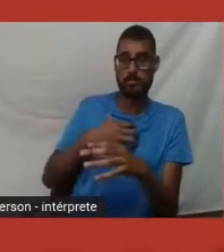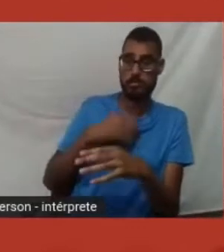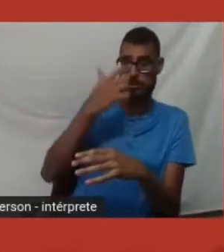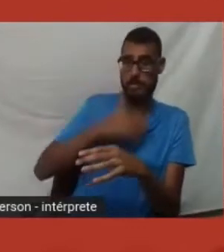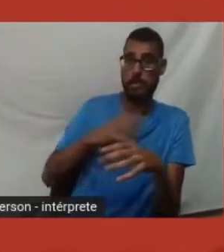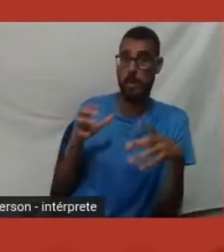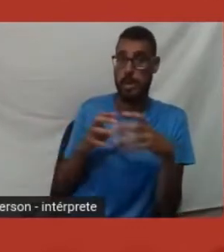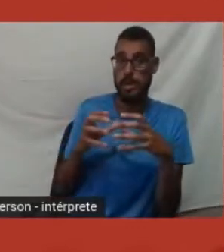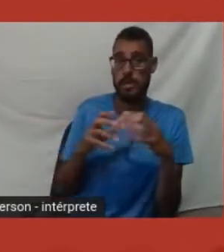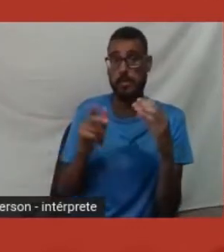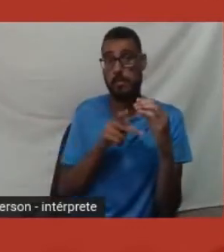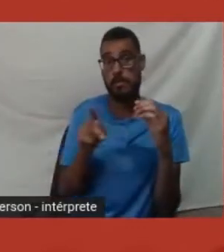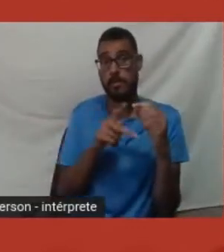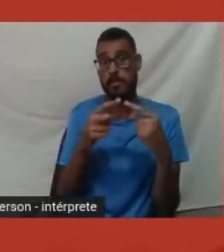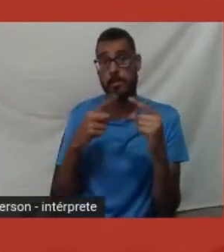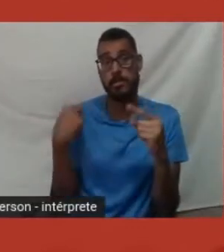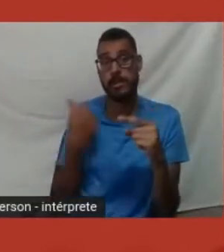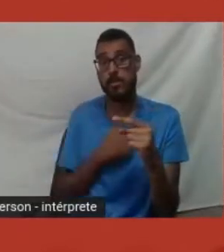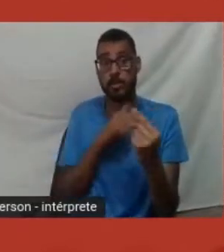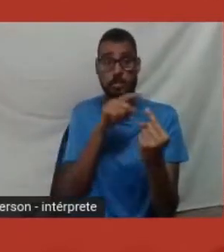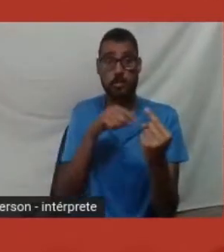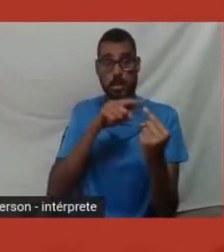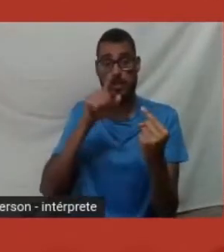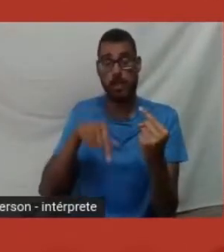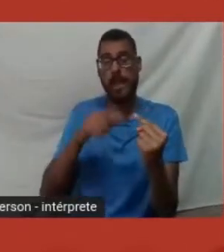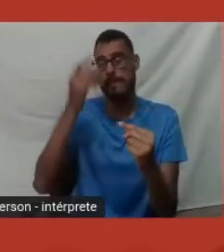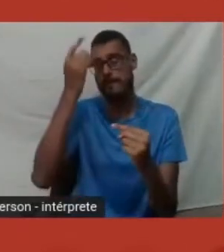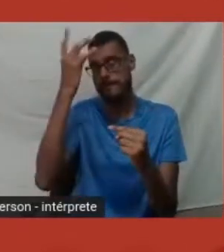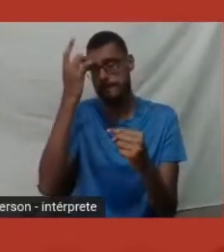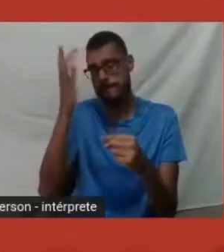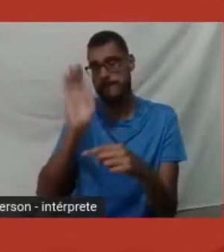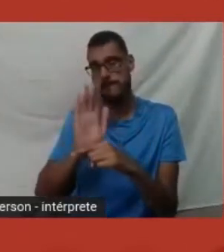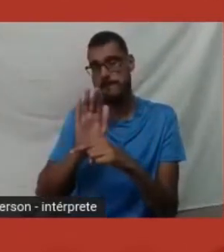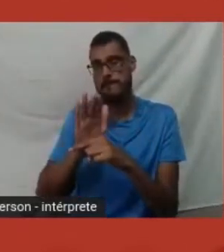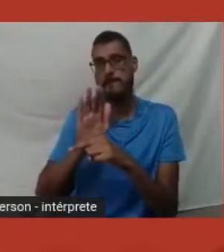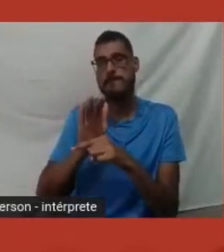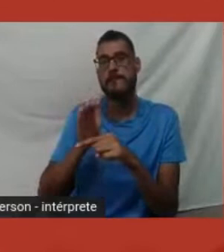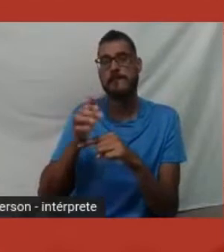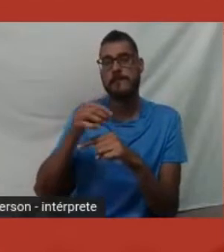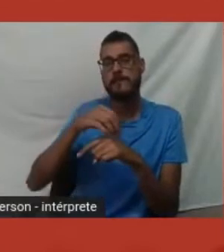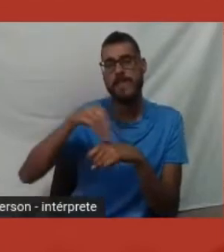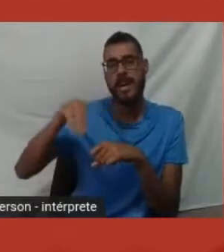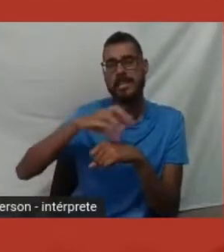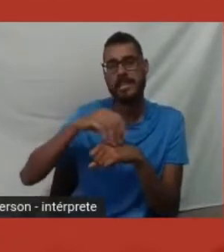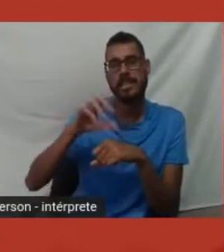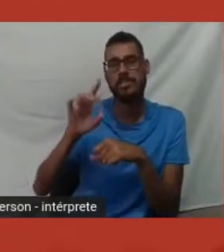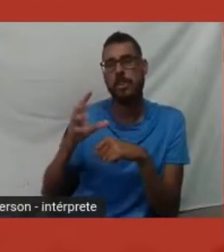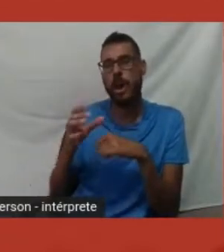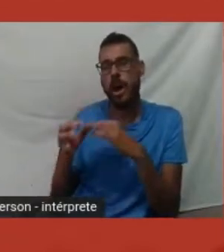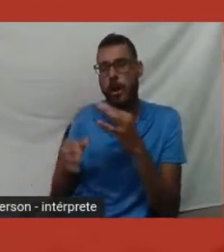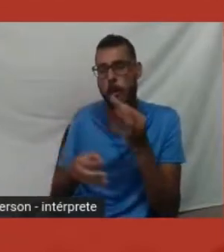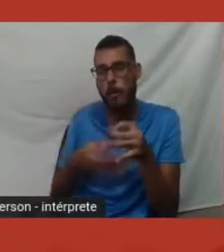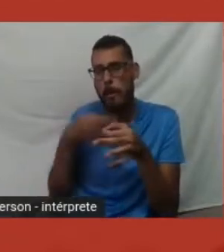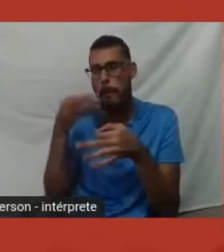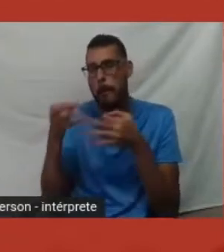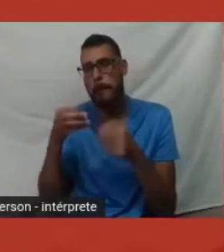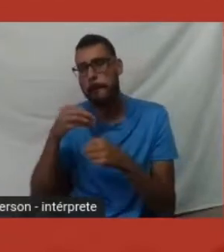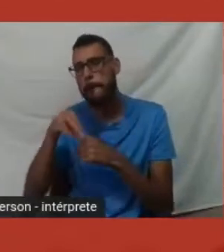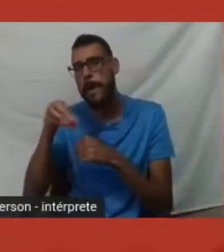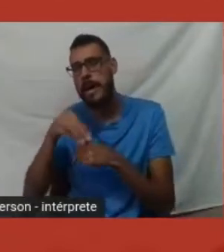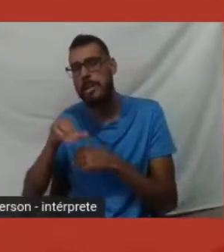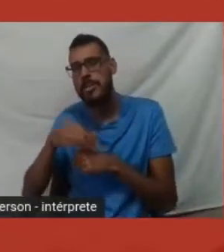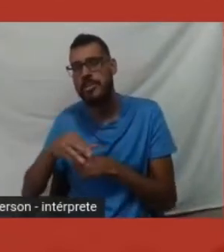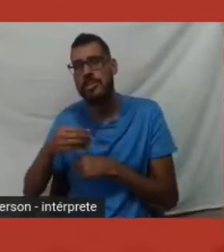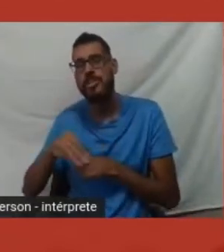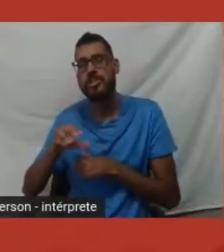de professores, mas como facilitadores apenas. Nós só vamos dar umas dicas bem básicas para vocês e